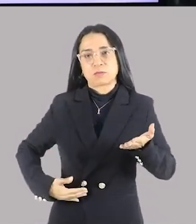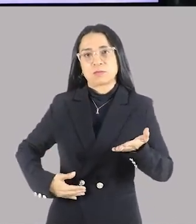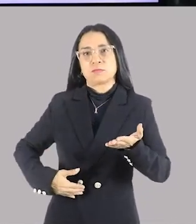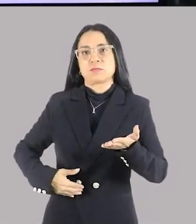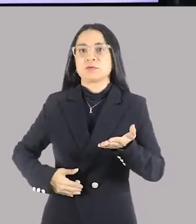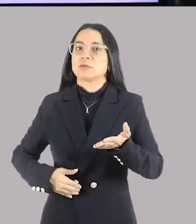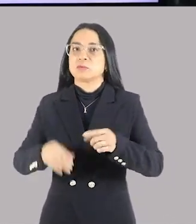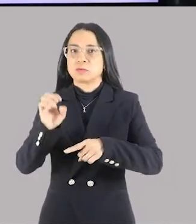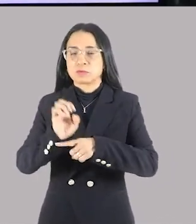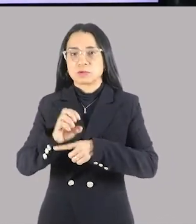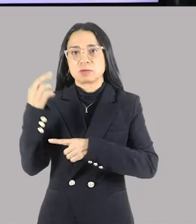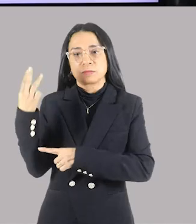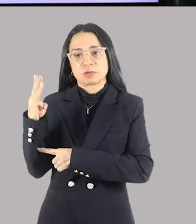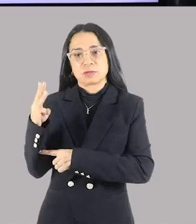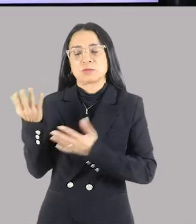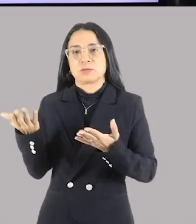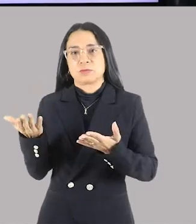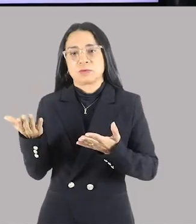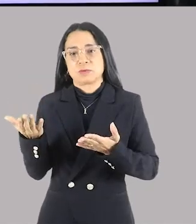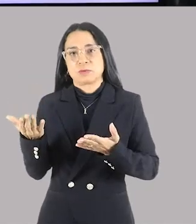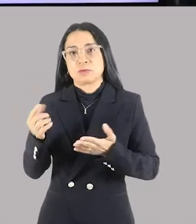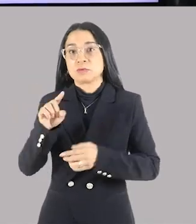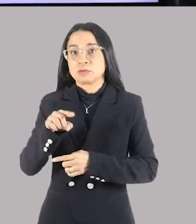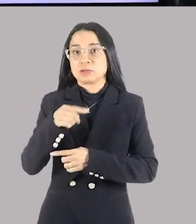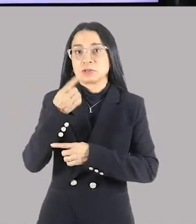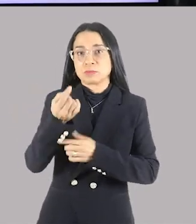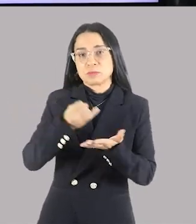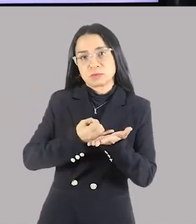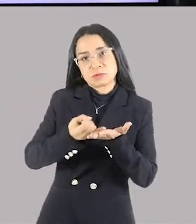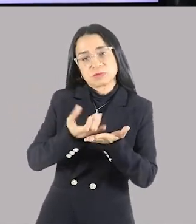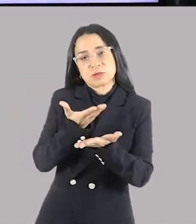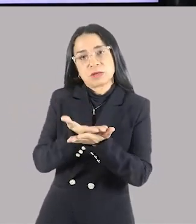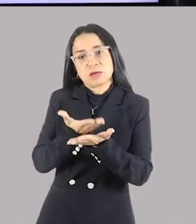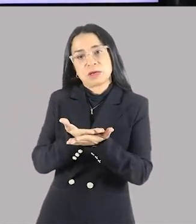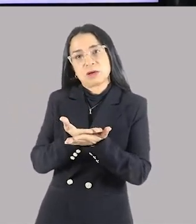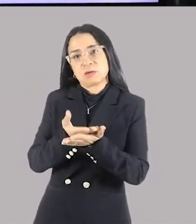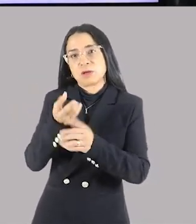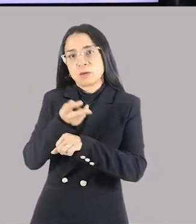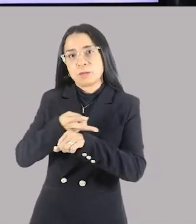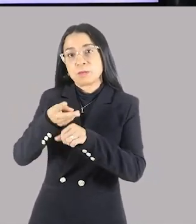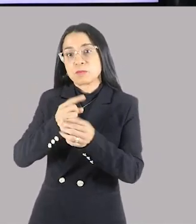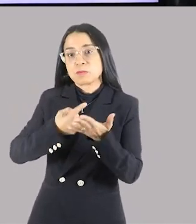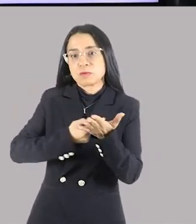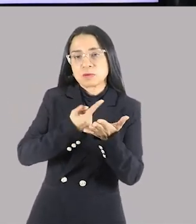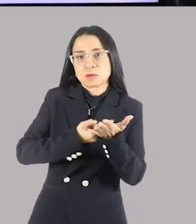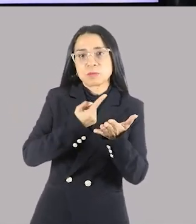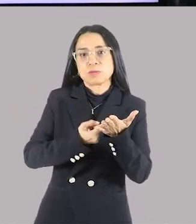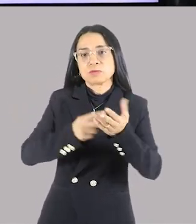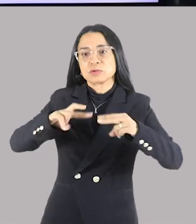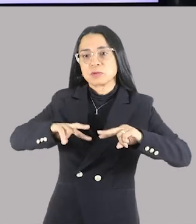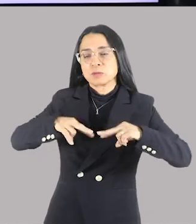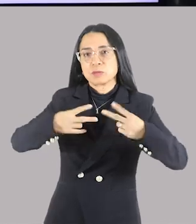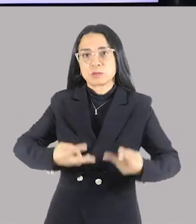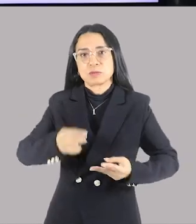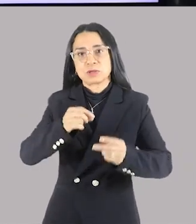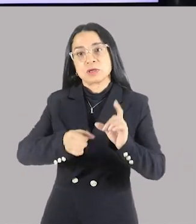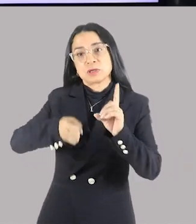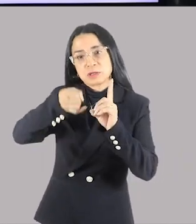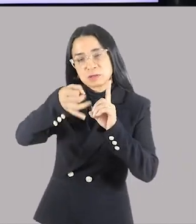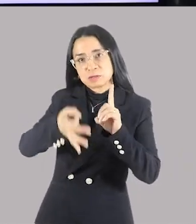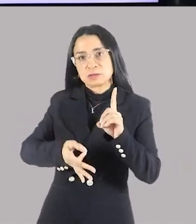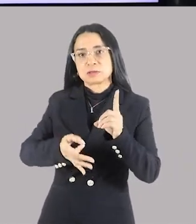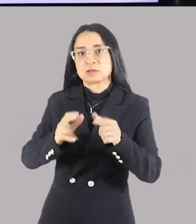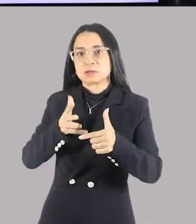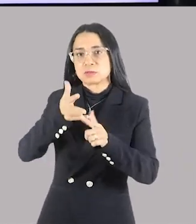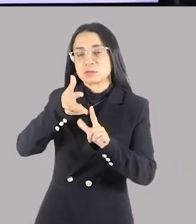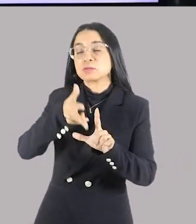Estado do Maranhão. Por favor, logo que você iniciar essa aula, busque aqui a apostila no link que está na descrição do vídeo